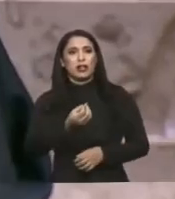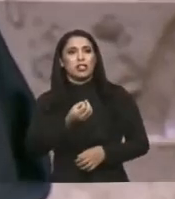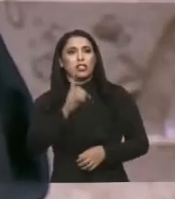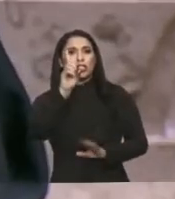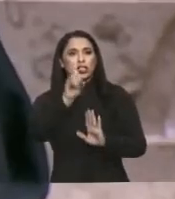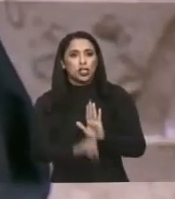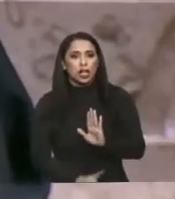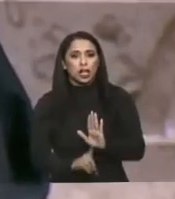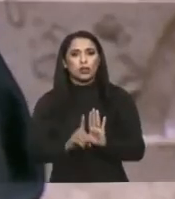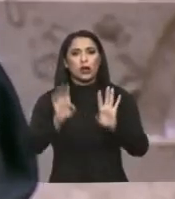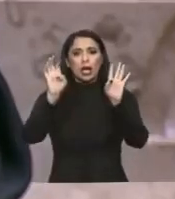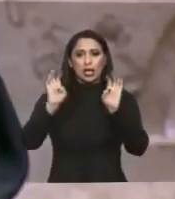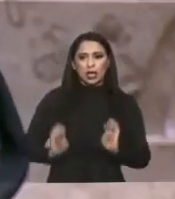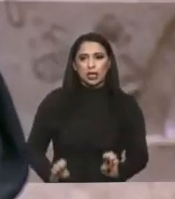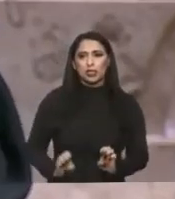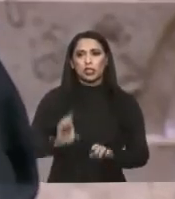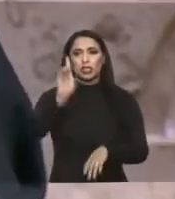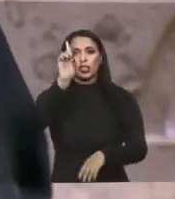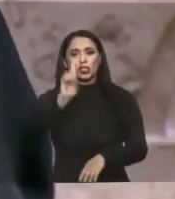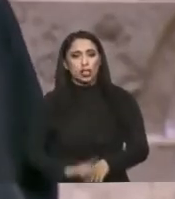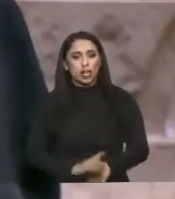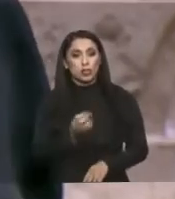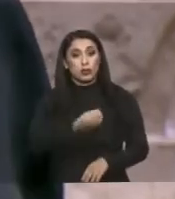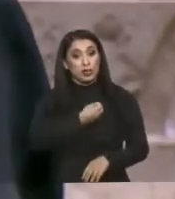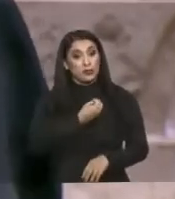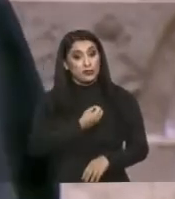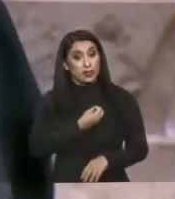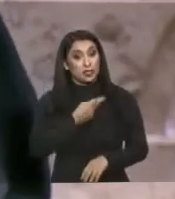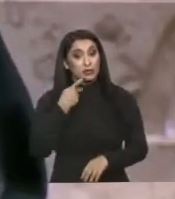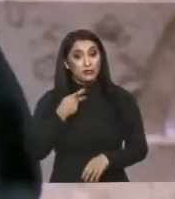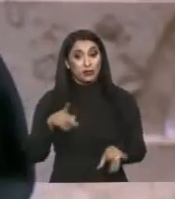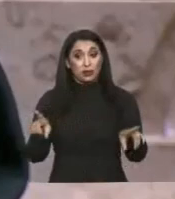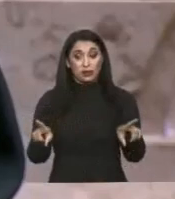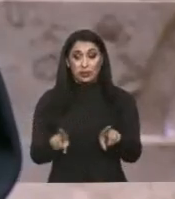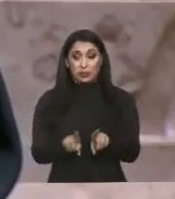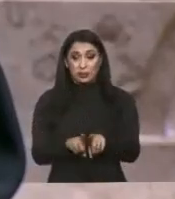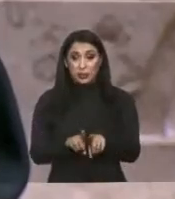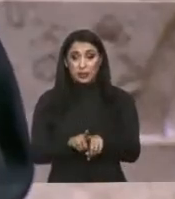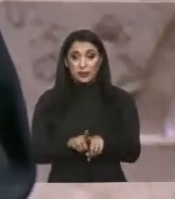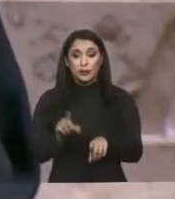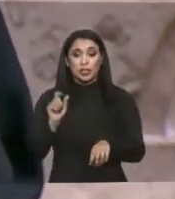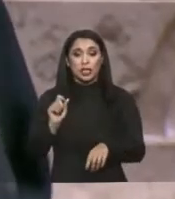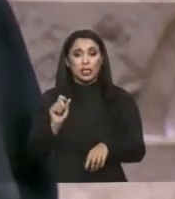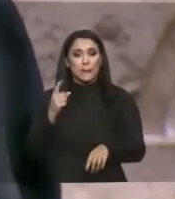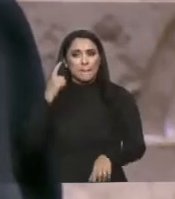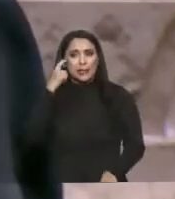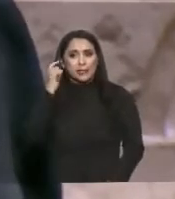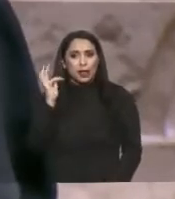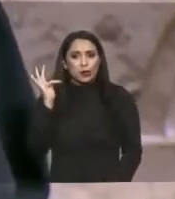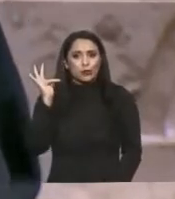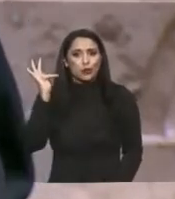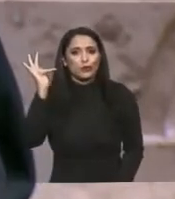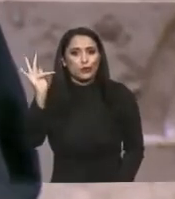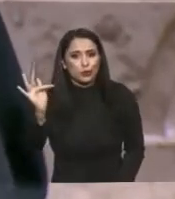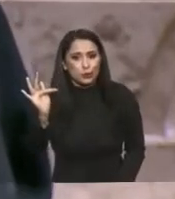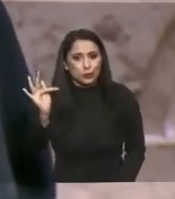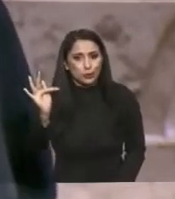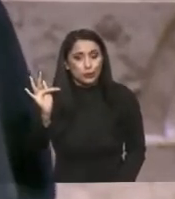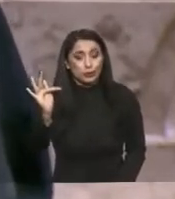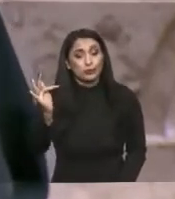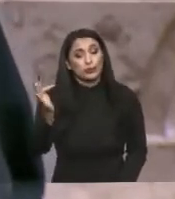biodireito e, eu diria, uma farta dose de futuridade a